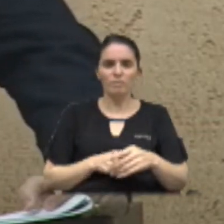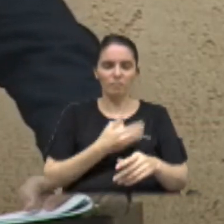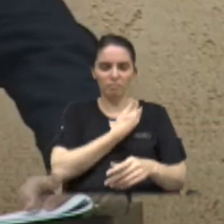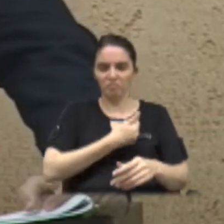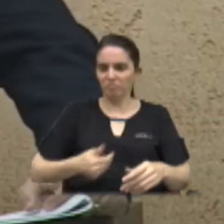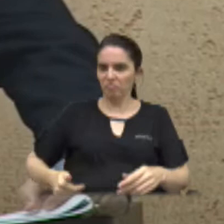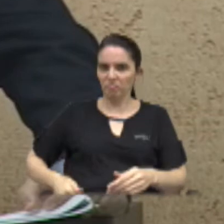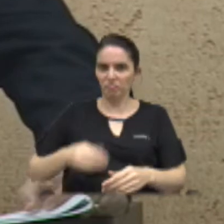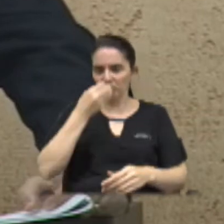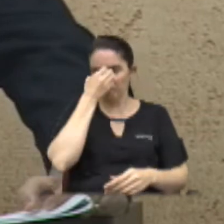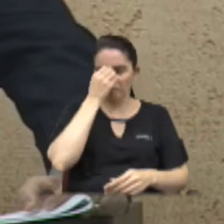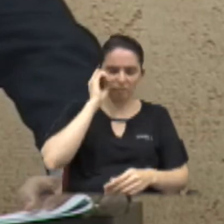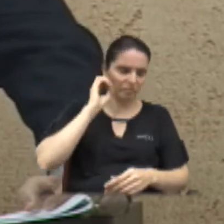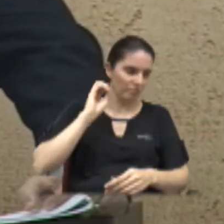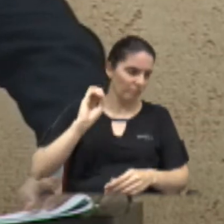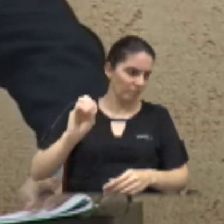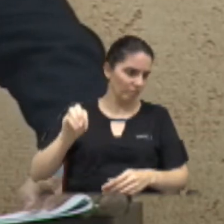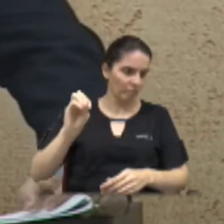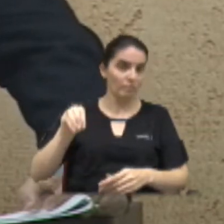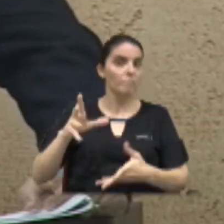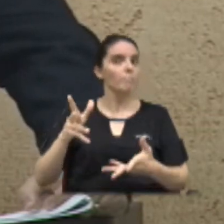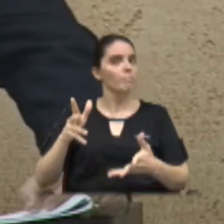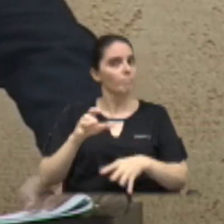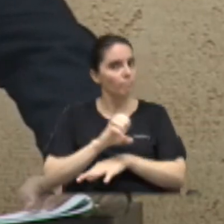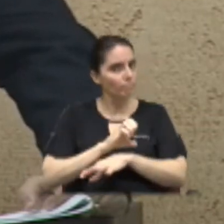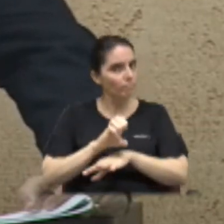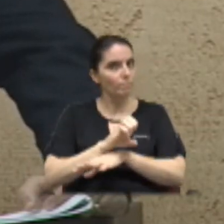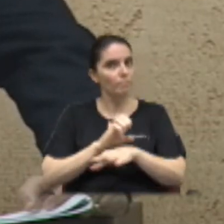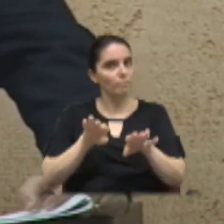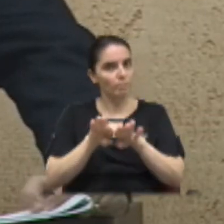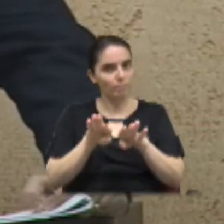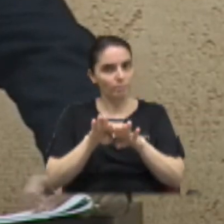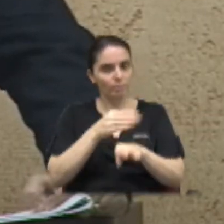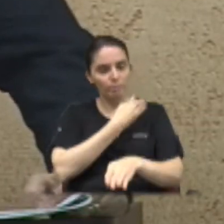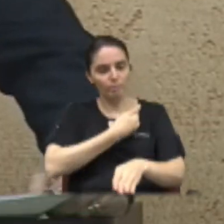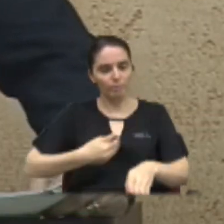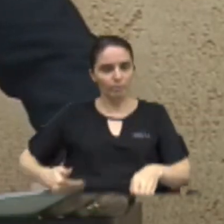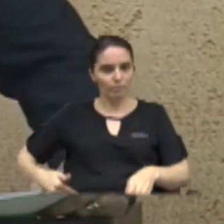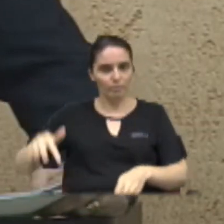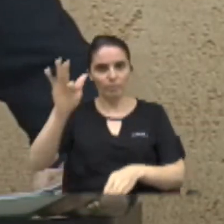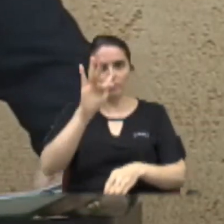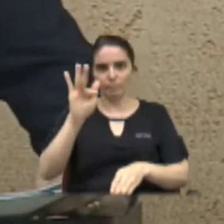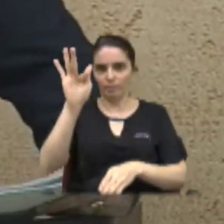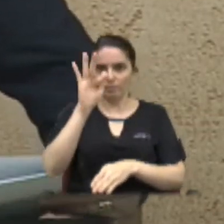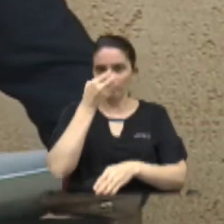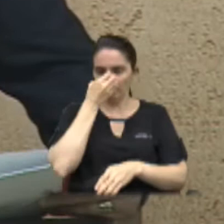do Estado e também do governo federal.